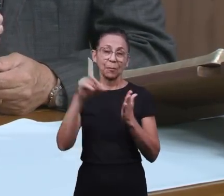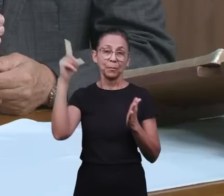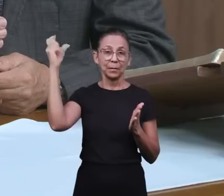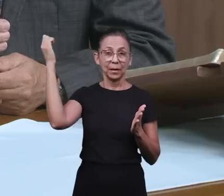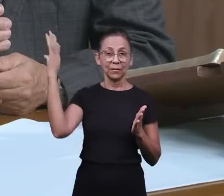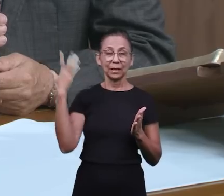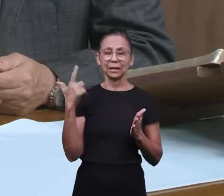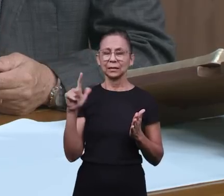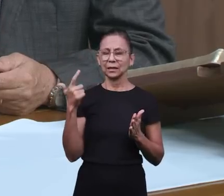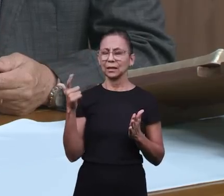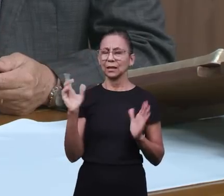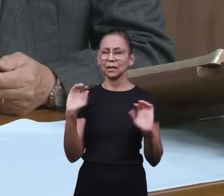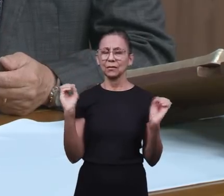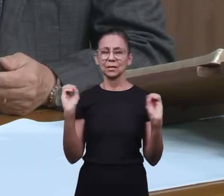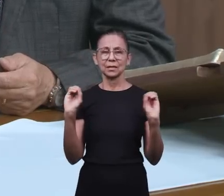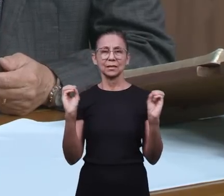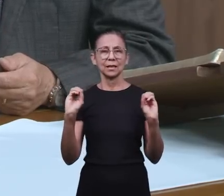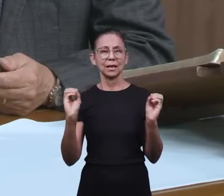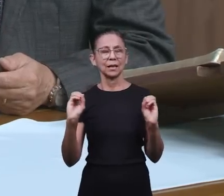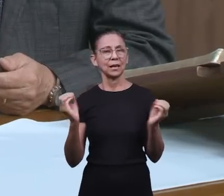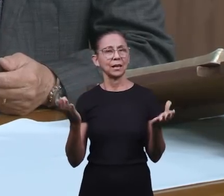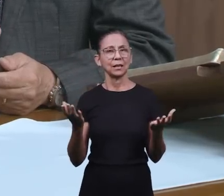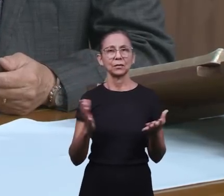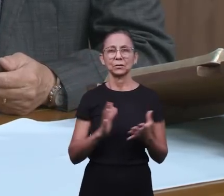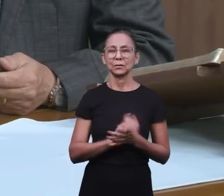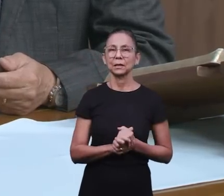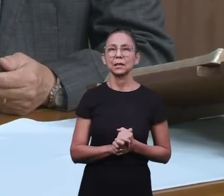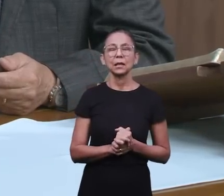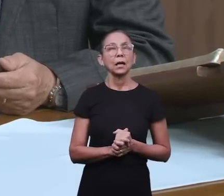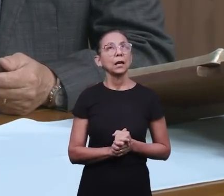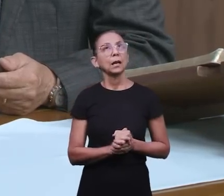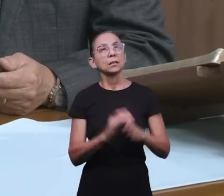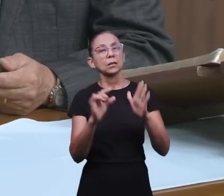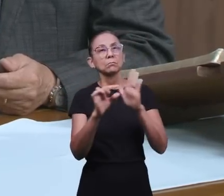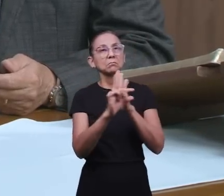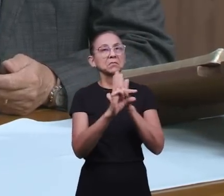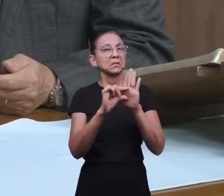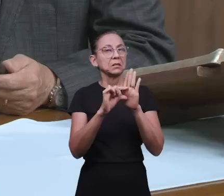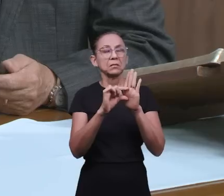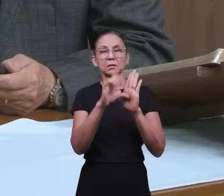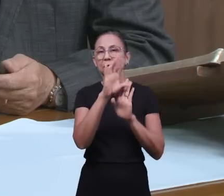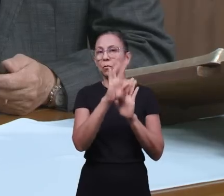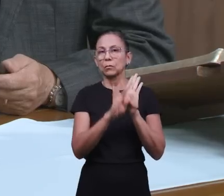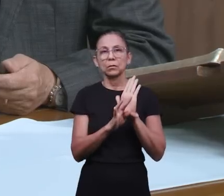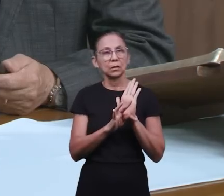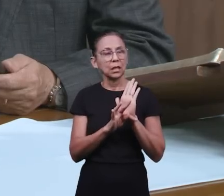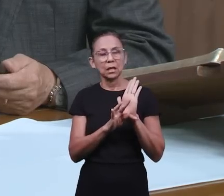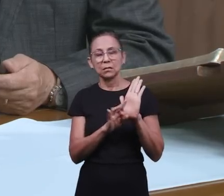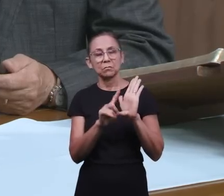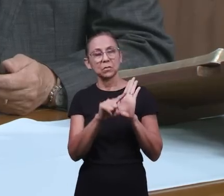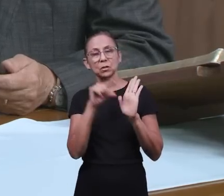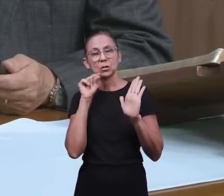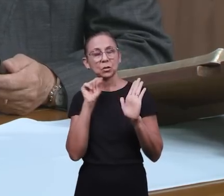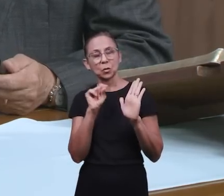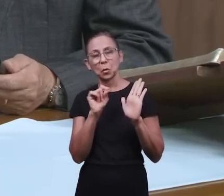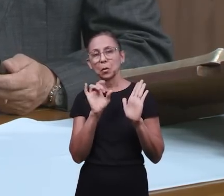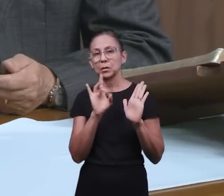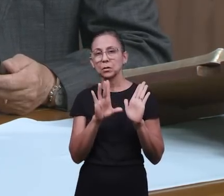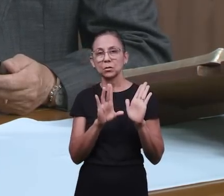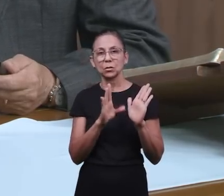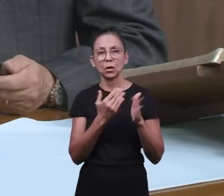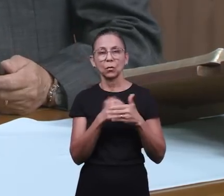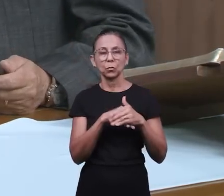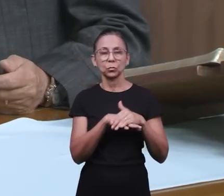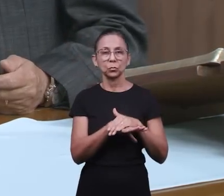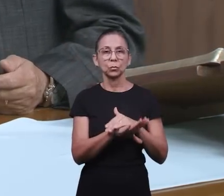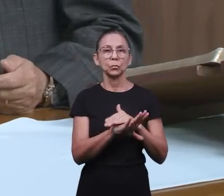não é viva, ela não alimenta a fé. A letra, no sentido da expressão usada pelo apóstolo Paulo, quando ele disse a letra